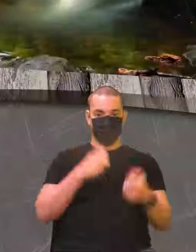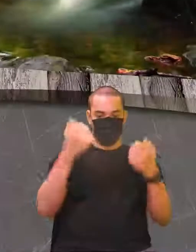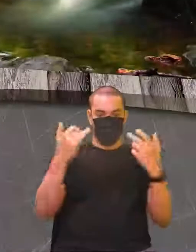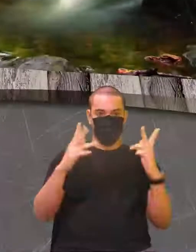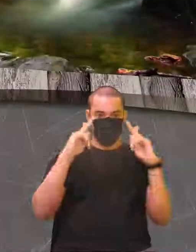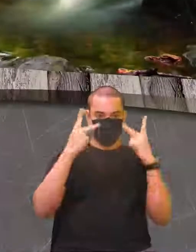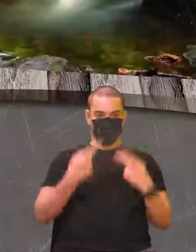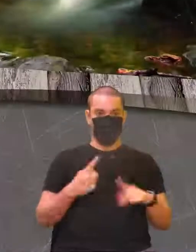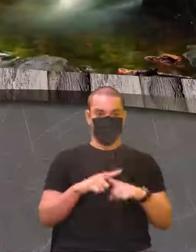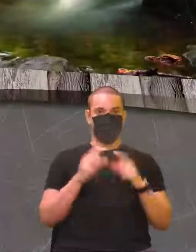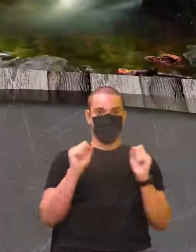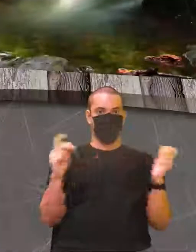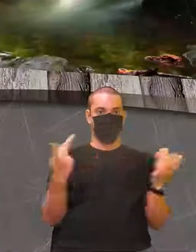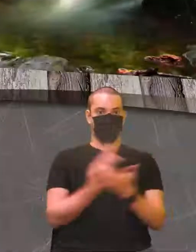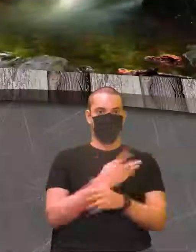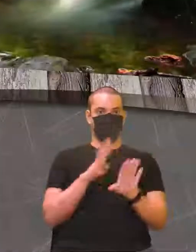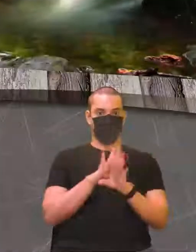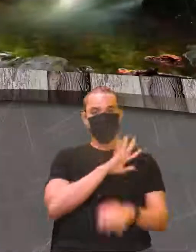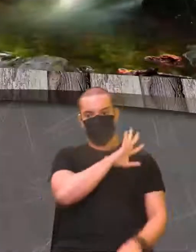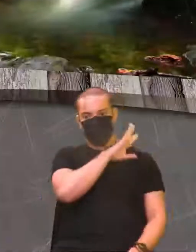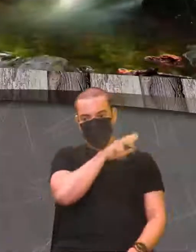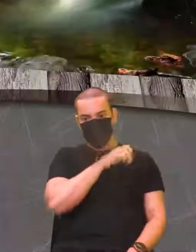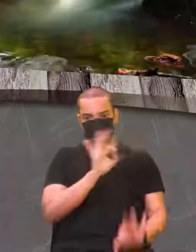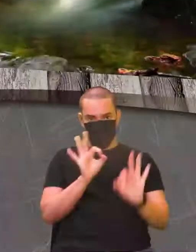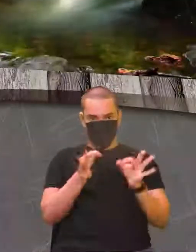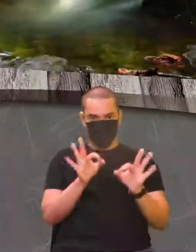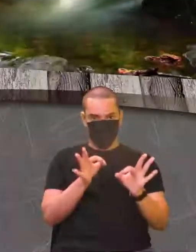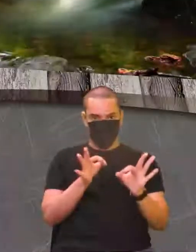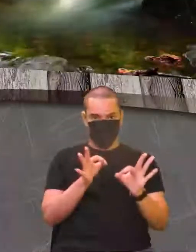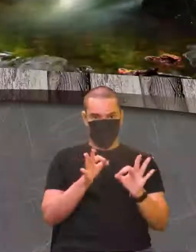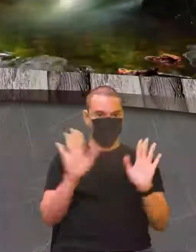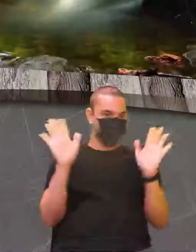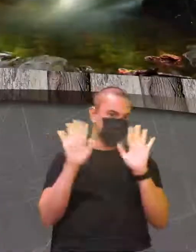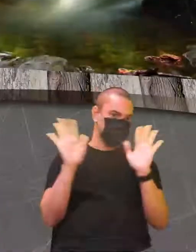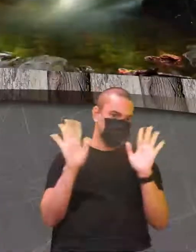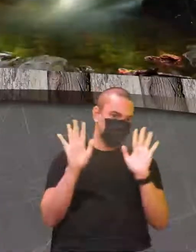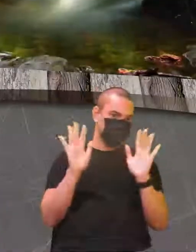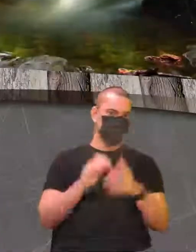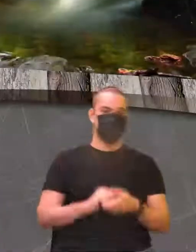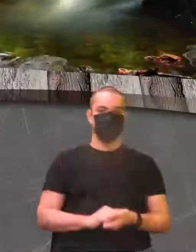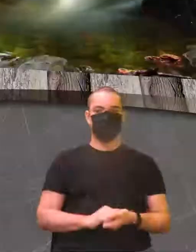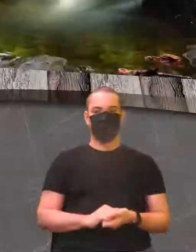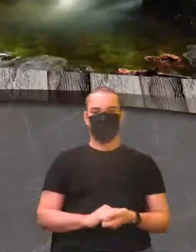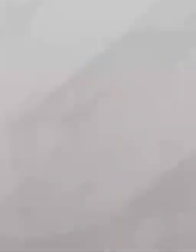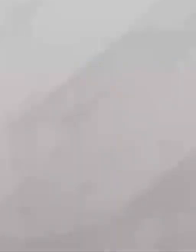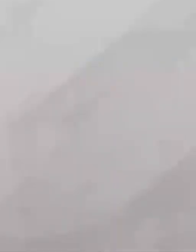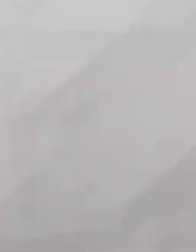pode acontecer também na espécie animal, tá bom? Verdade. Tchau, Vamos lá. galera. Revisão.